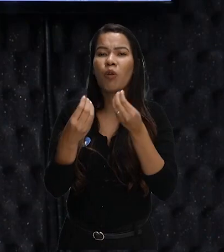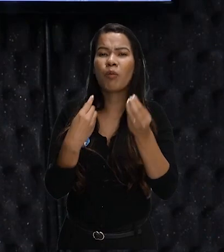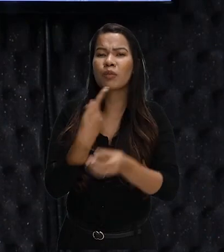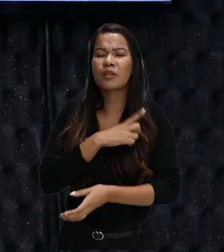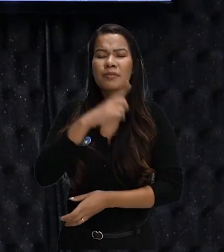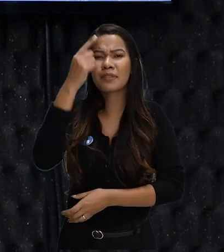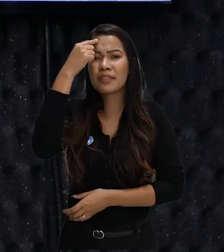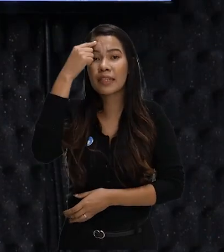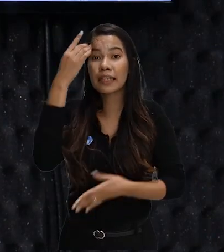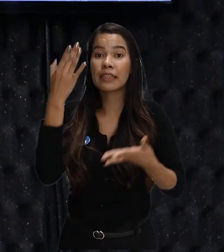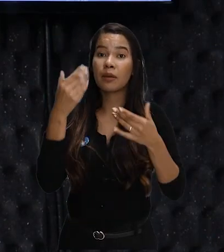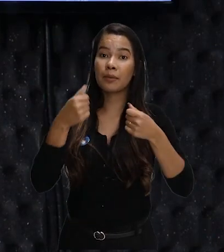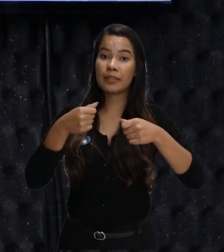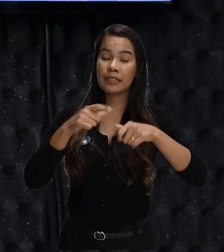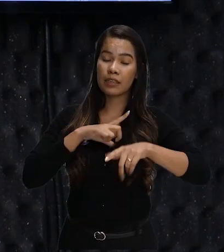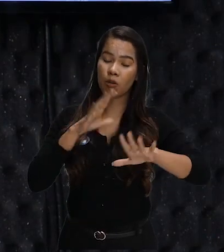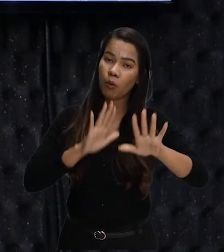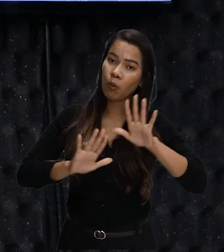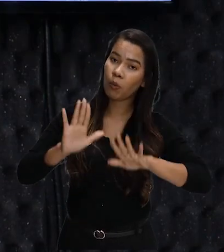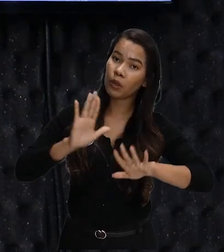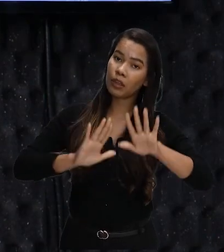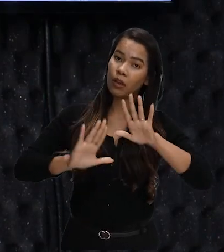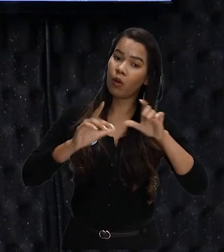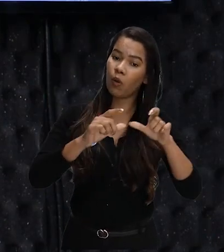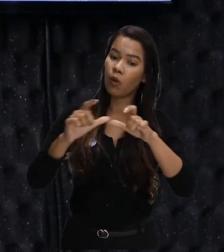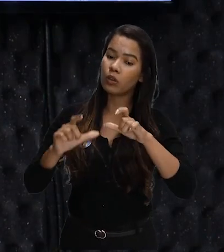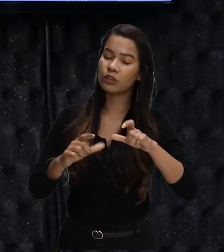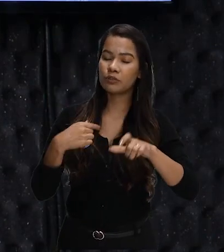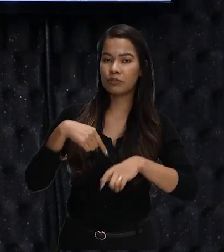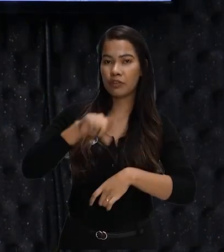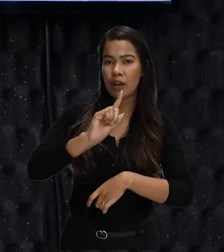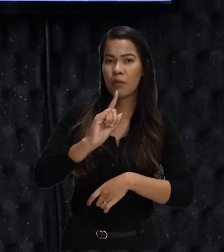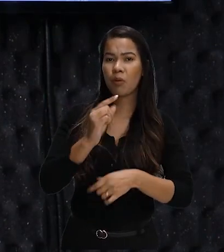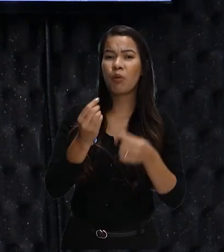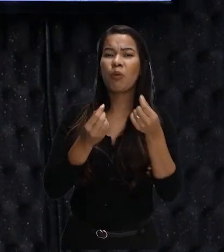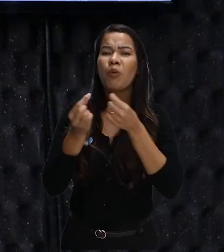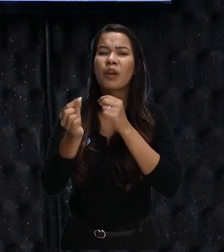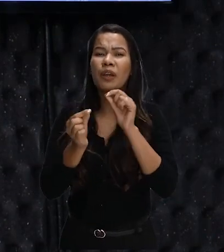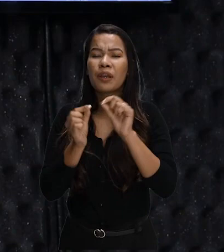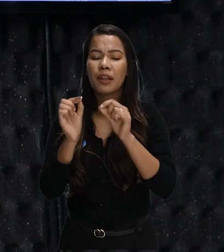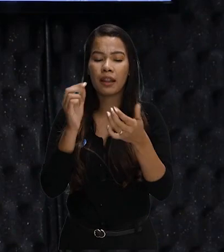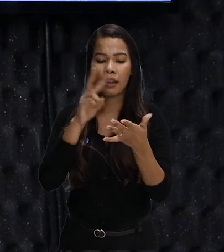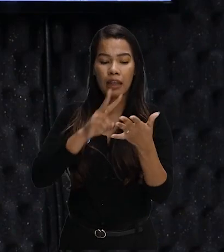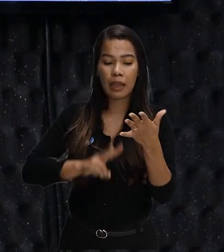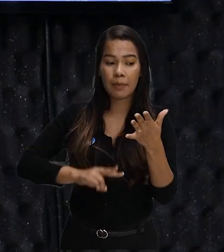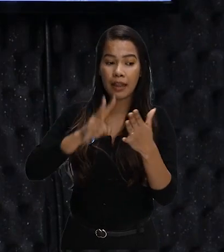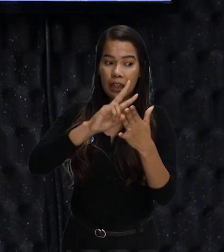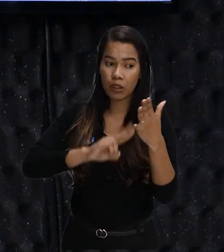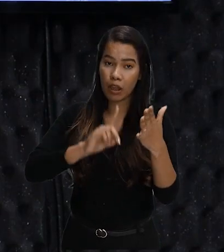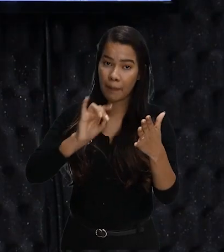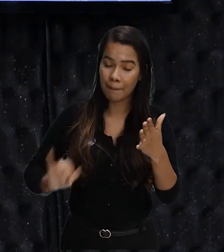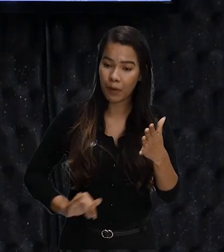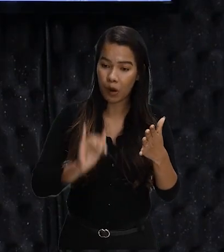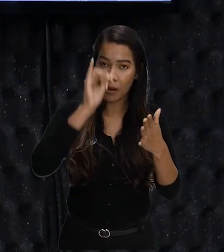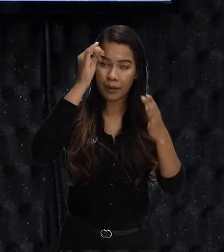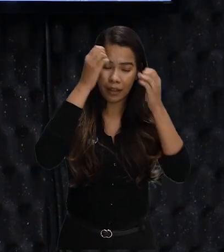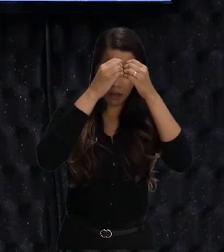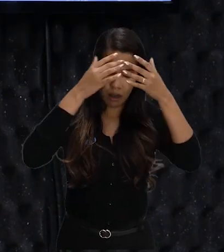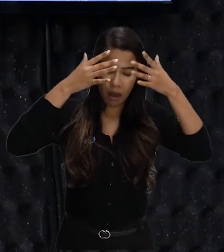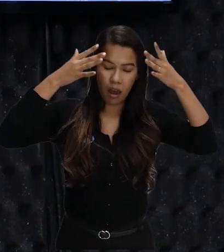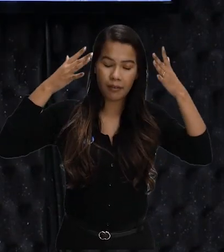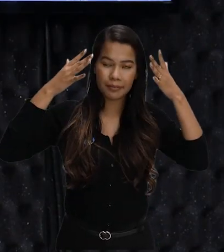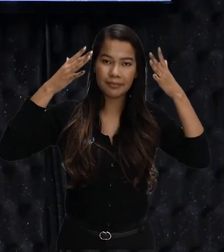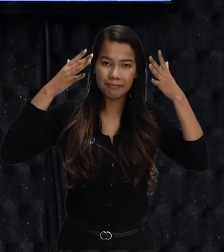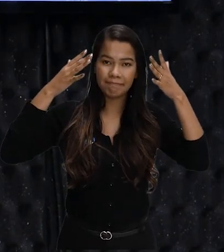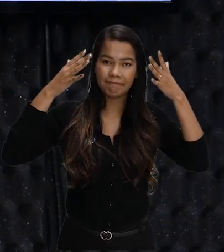Então, a gente tem que tomar muito cuidado onde nós vamos, o que nós estamos lendo. A leitura ela é importantíssima para ampliar, para